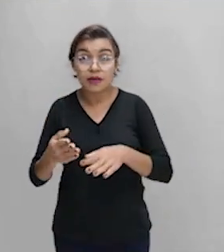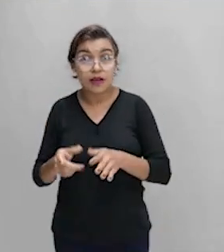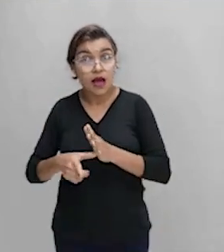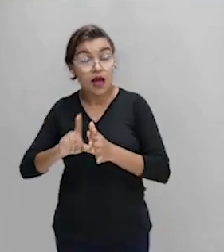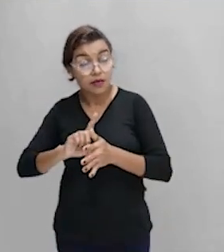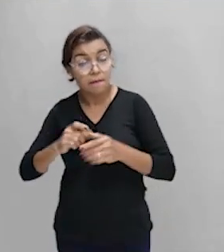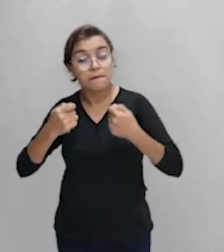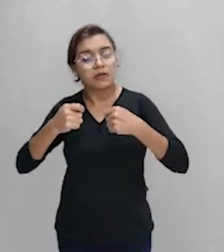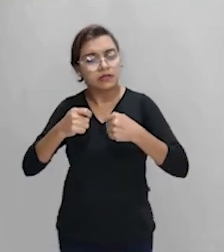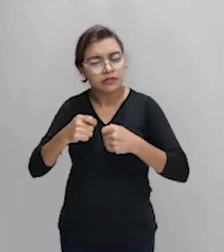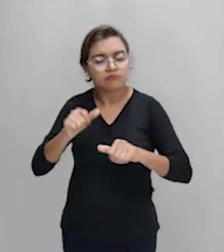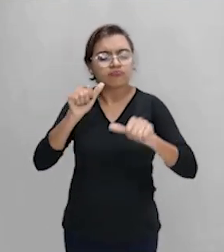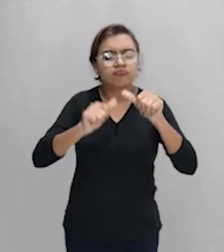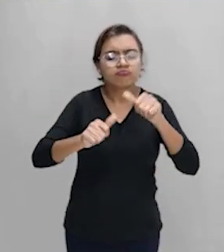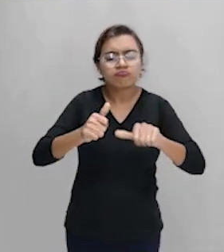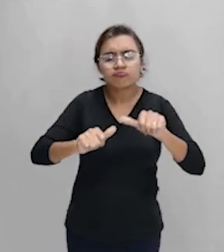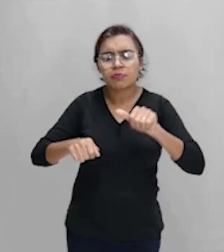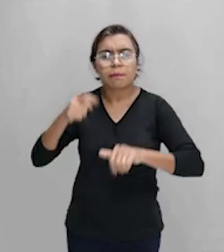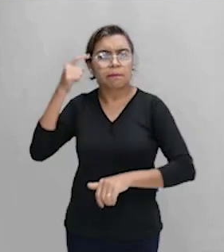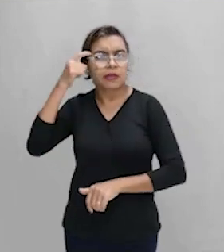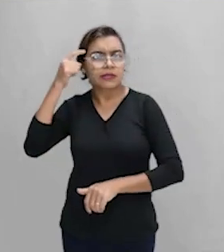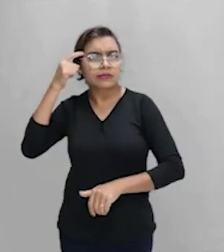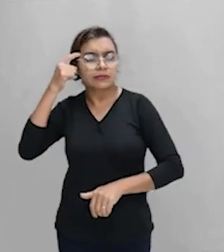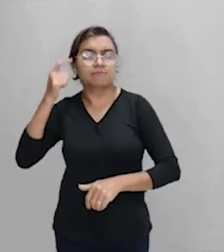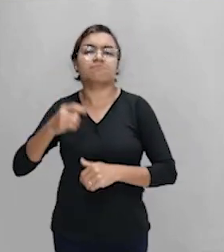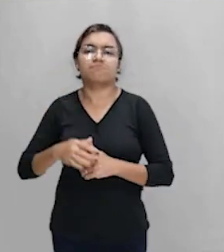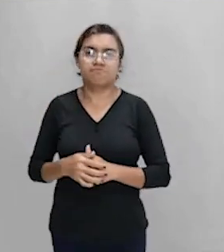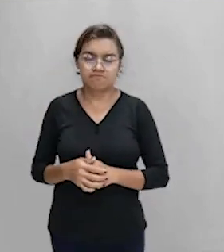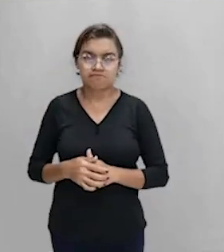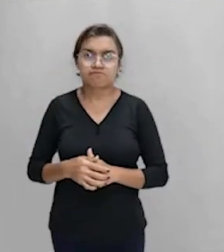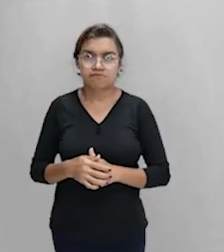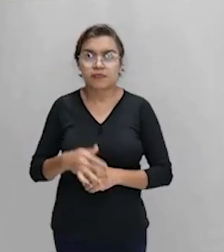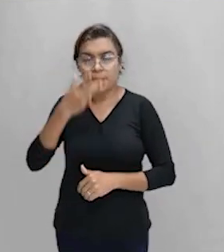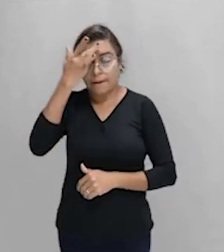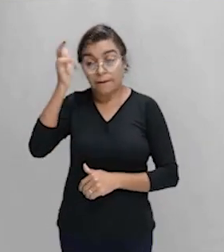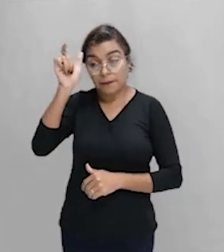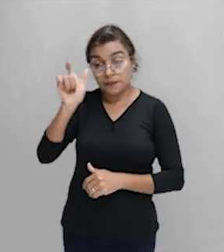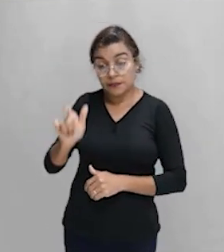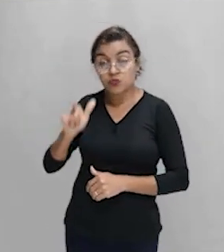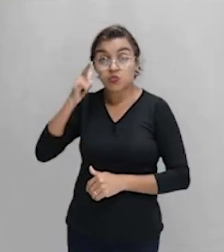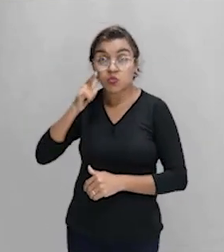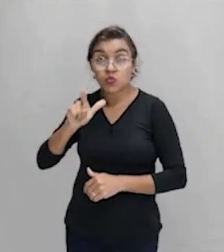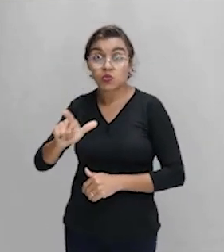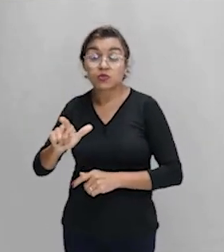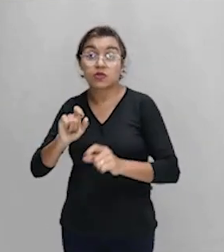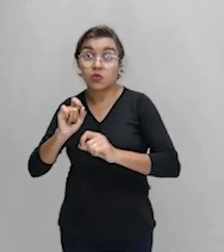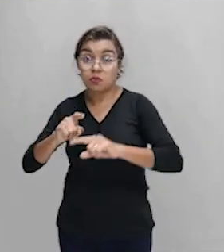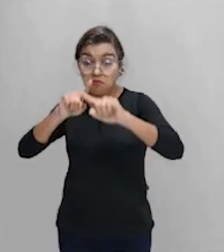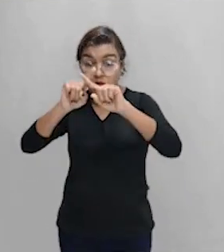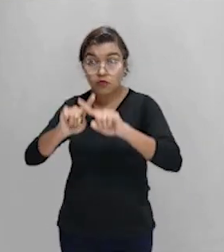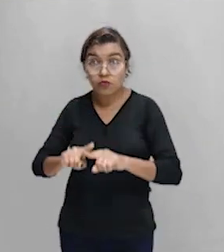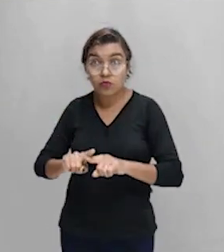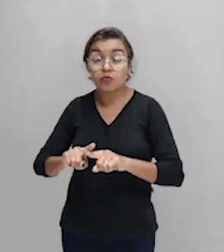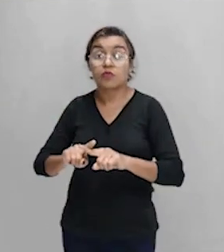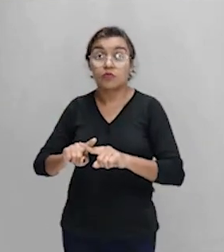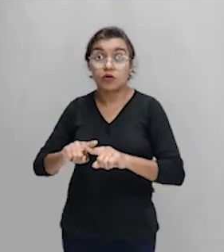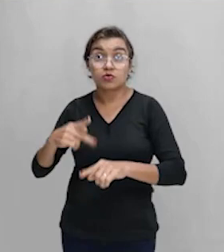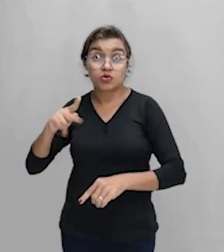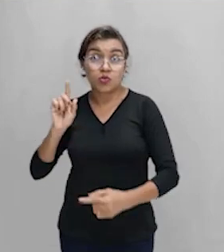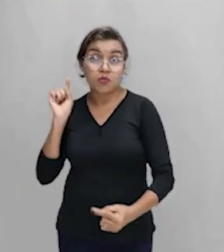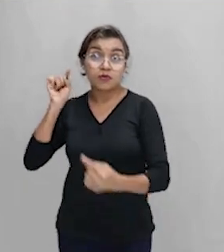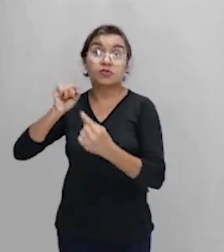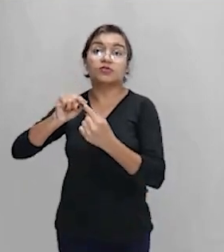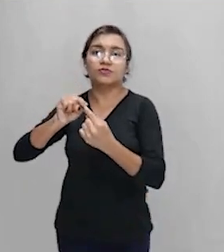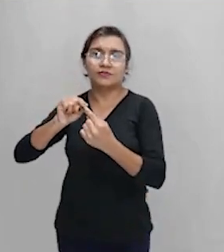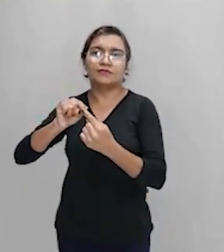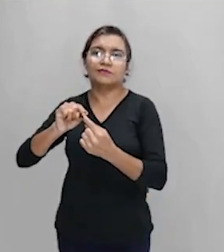pensado, é avaliado, para que o indivíduo ele alcance na competição o seu ápice, que é o